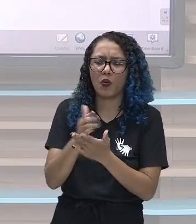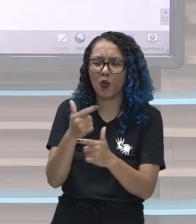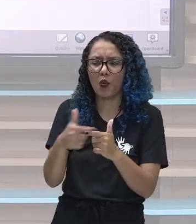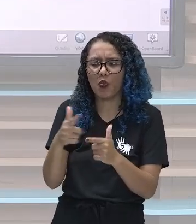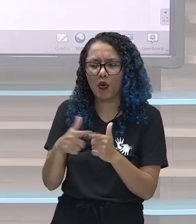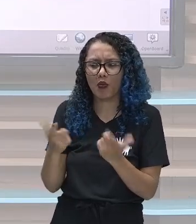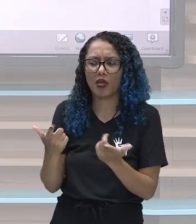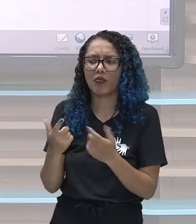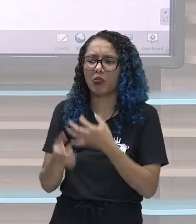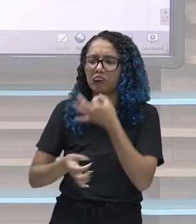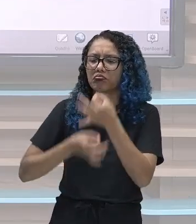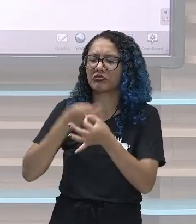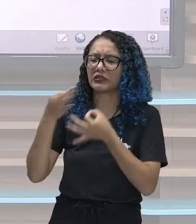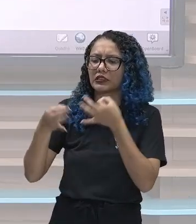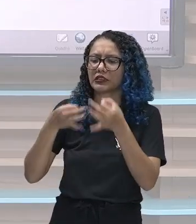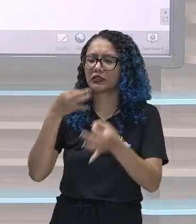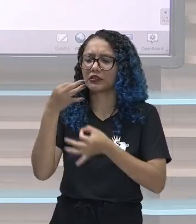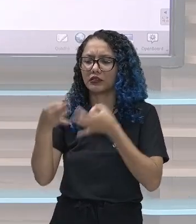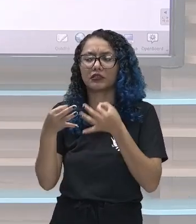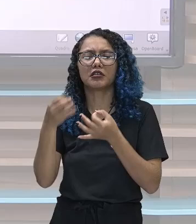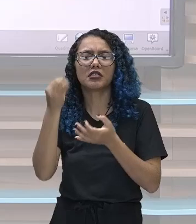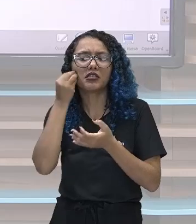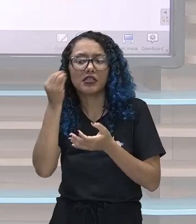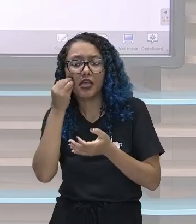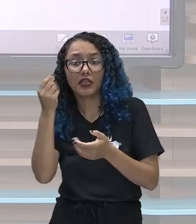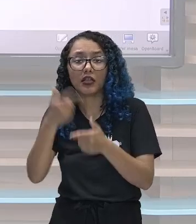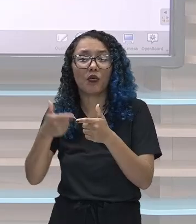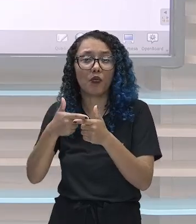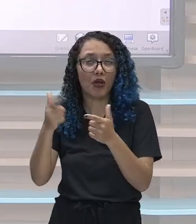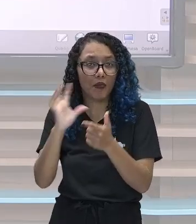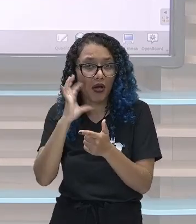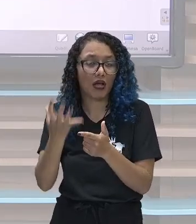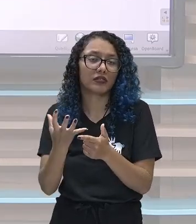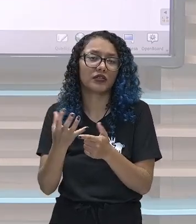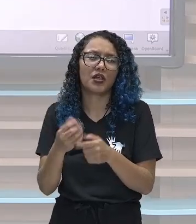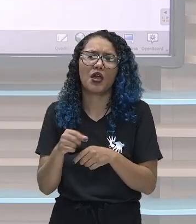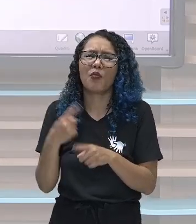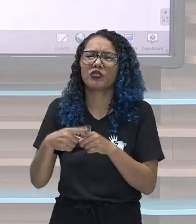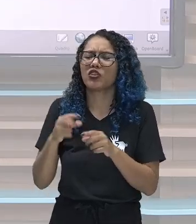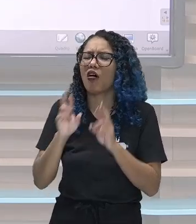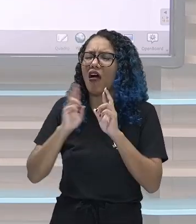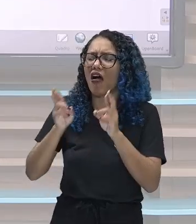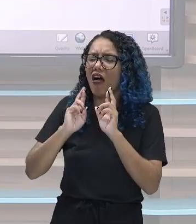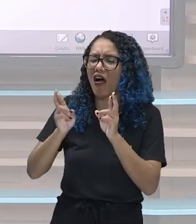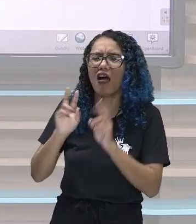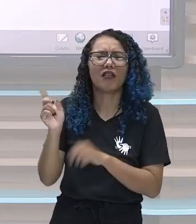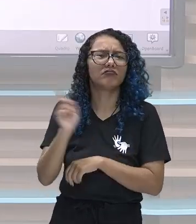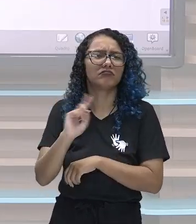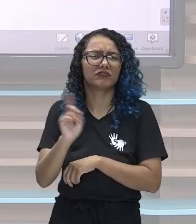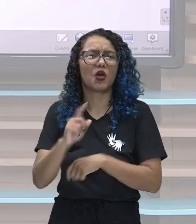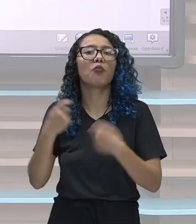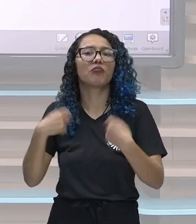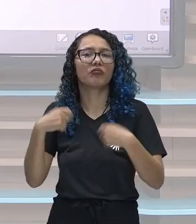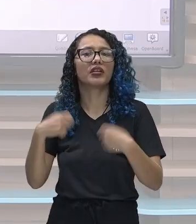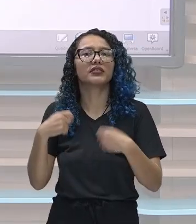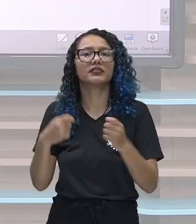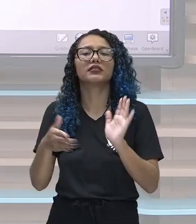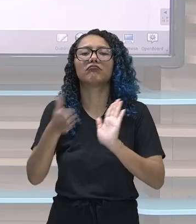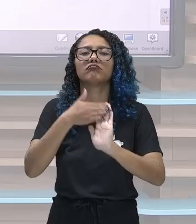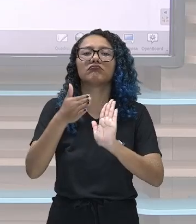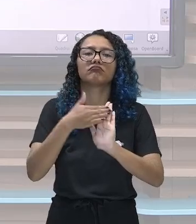as críticas e já tentando resolver, né? Porque não adianta a gente só falar e reclamar das situações, a gente também precisa